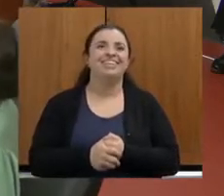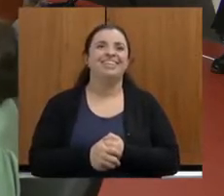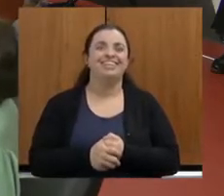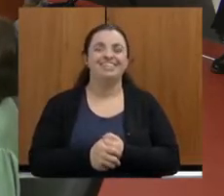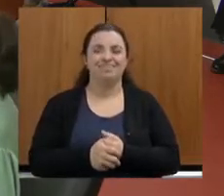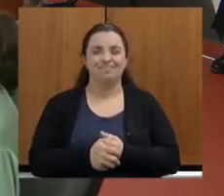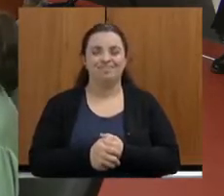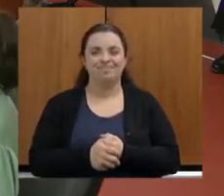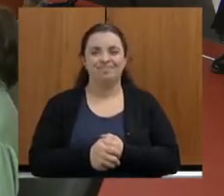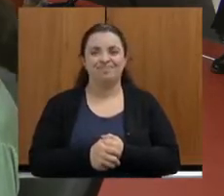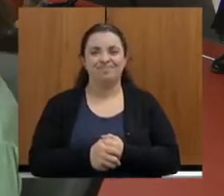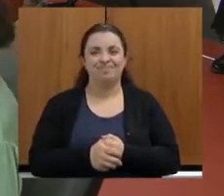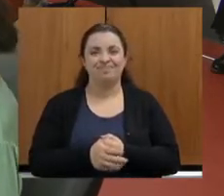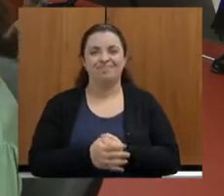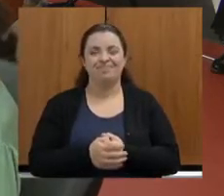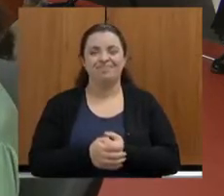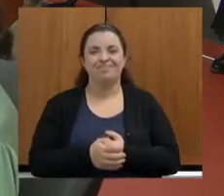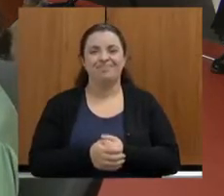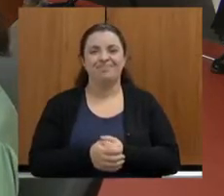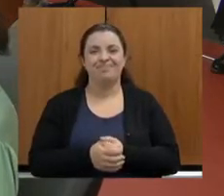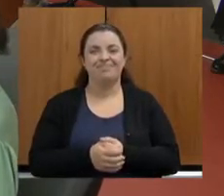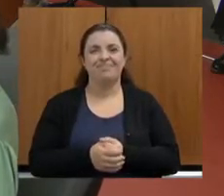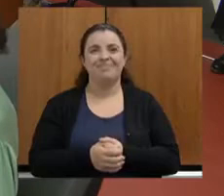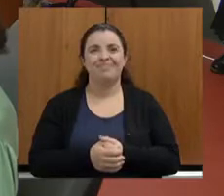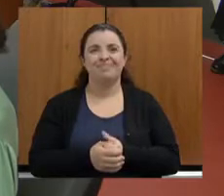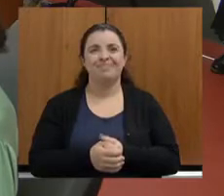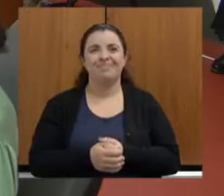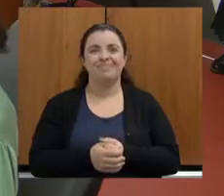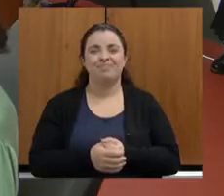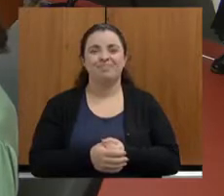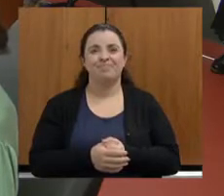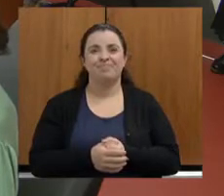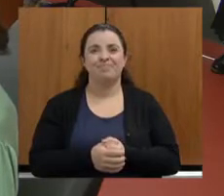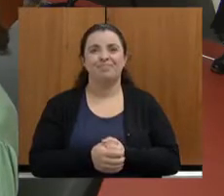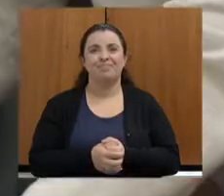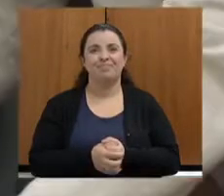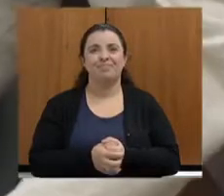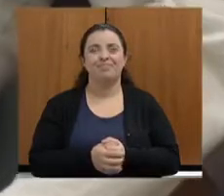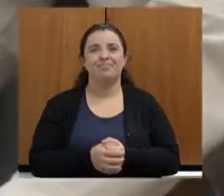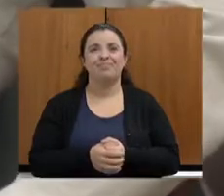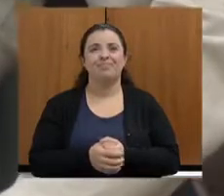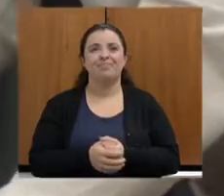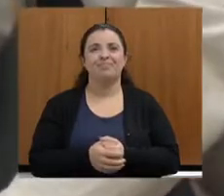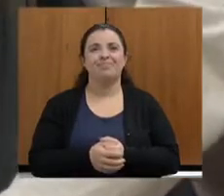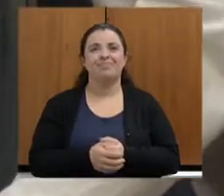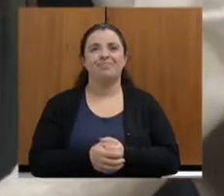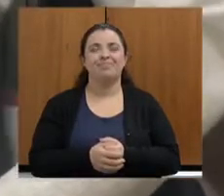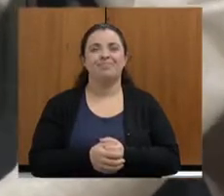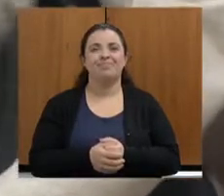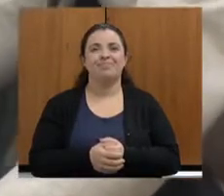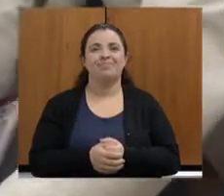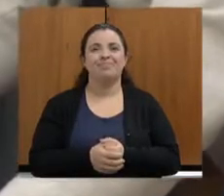o que que é importante Preservar é porque você só vai entregar aí